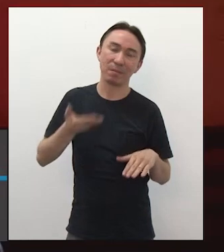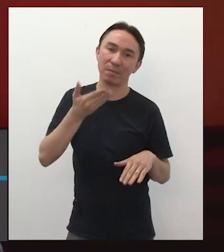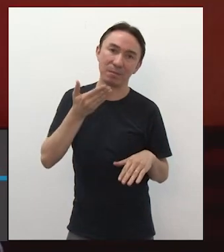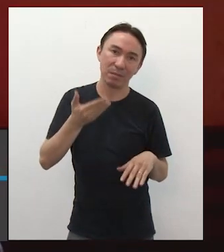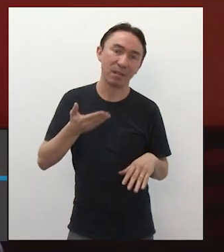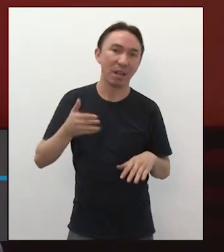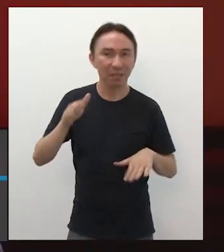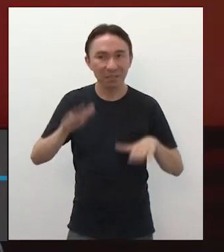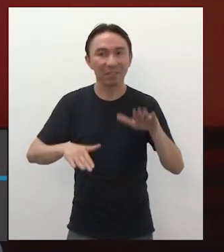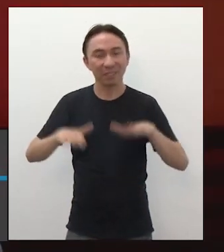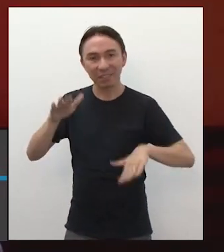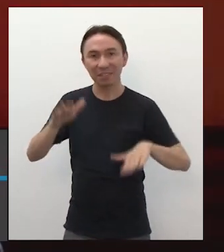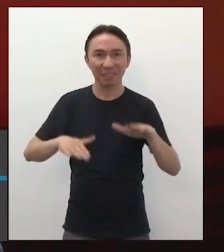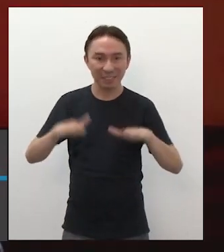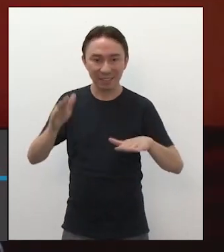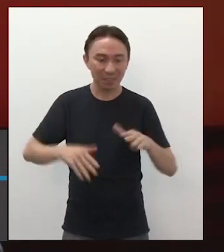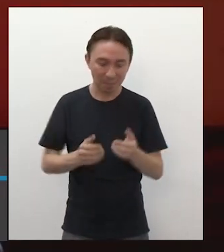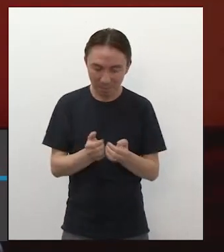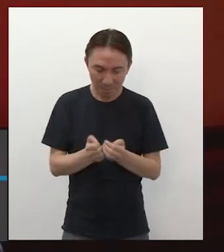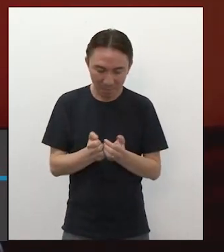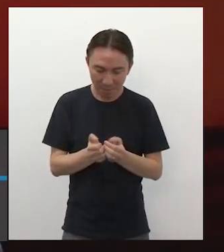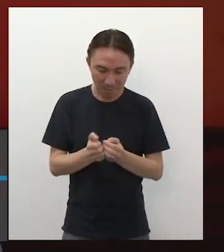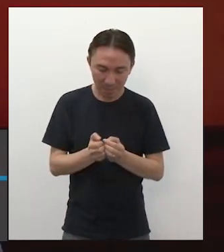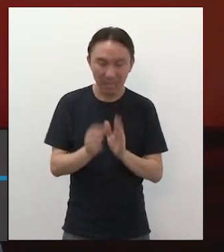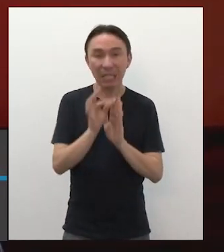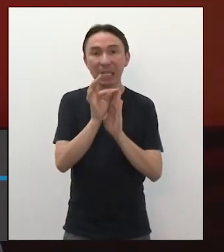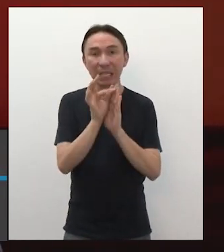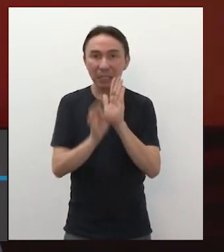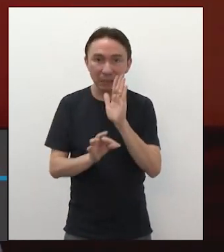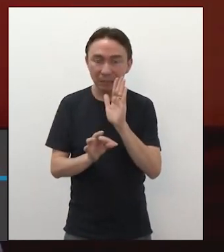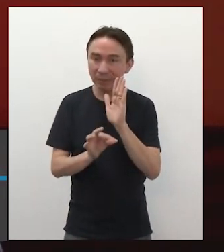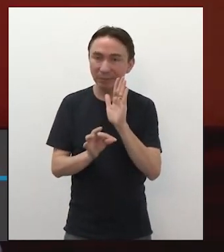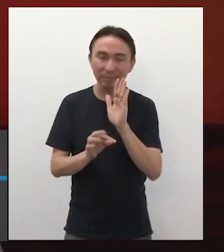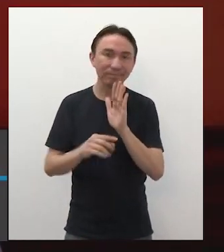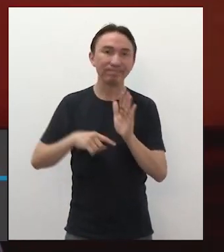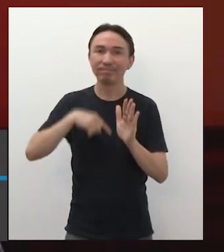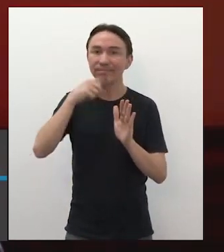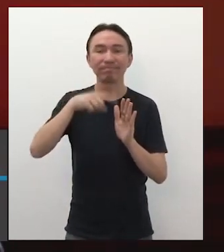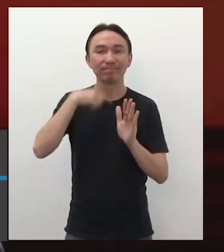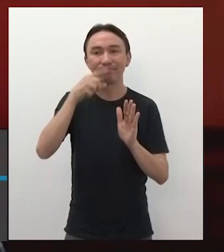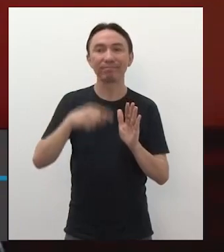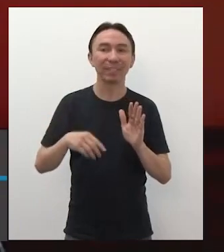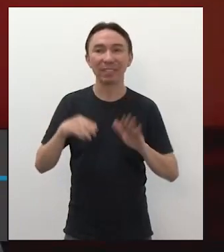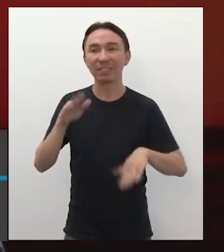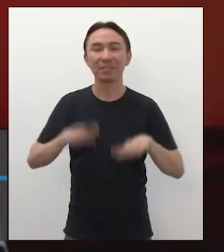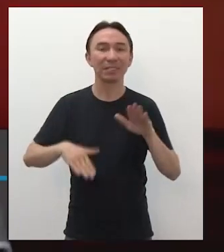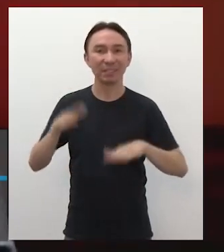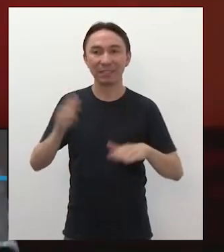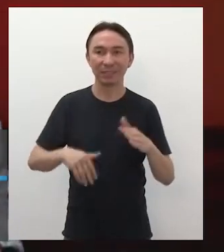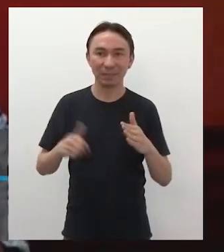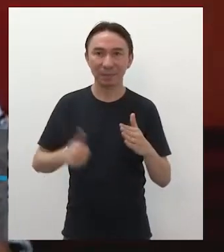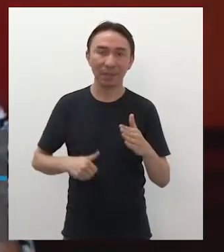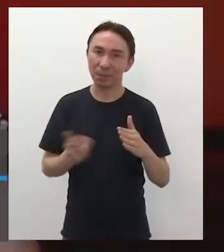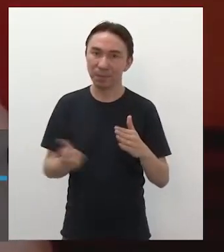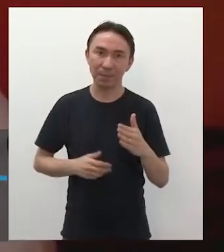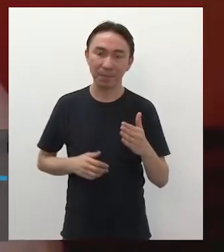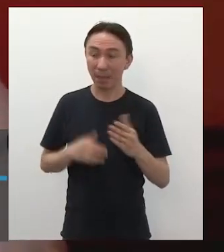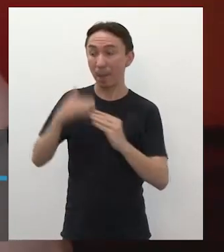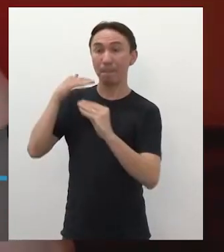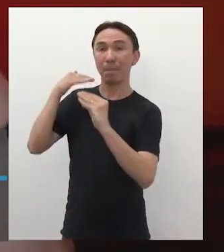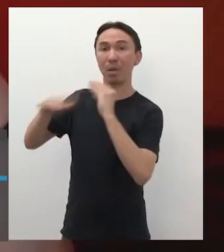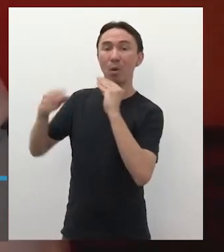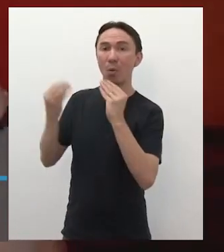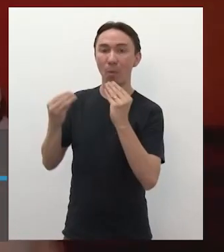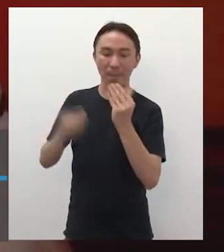tinha detalhado, não tinha sistematizado por que às vezes eu corro e falo, agora não dá, agora, então meteu o dedo lá